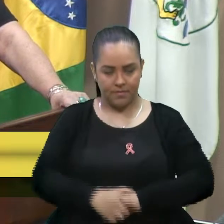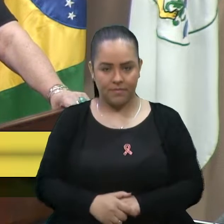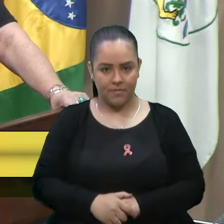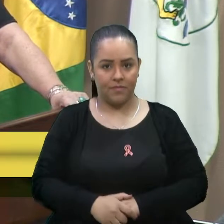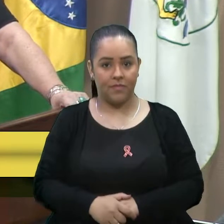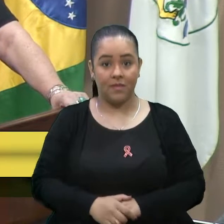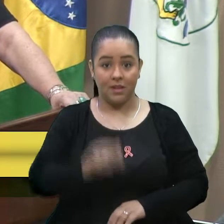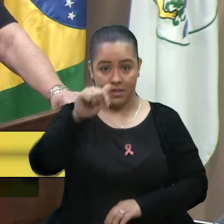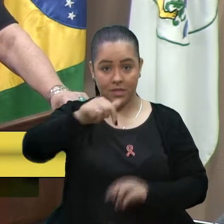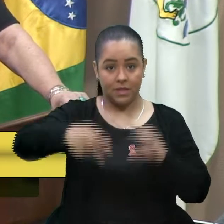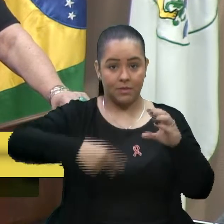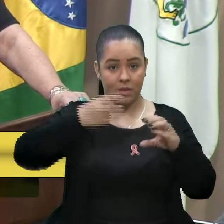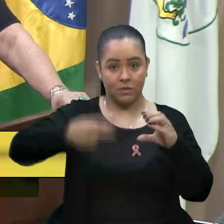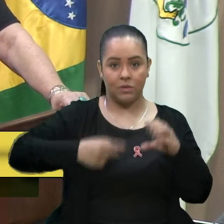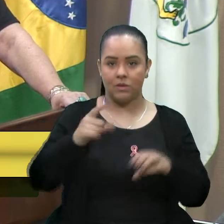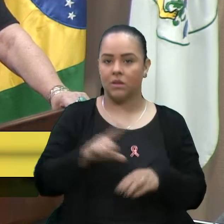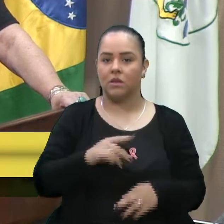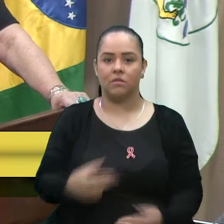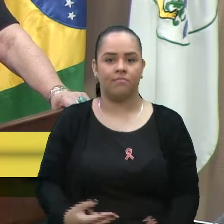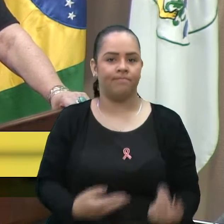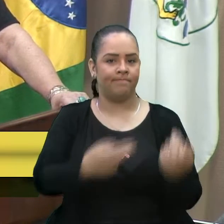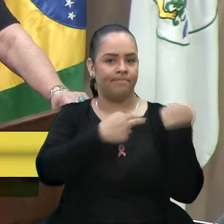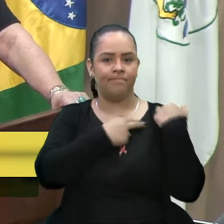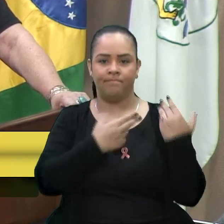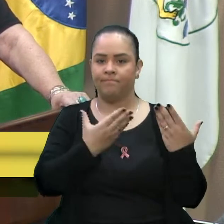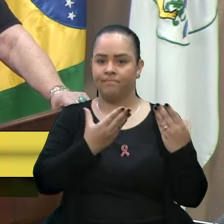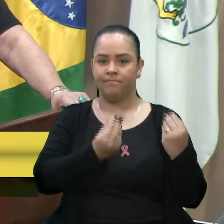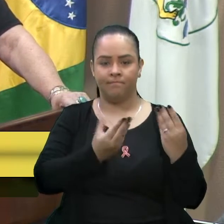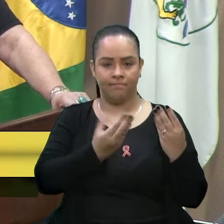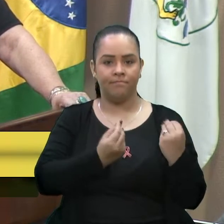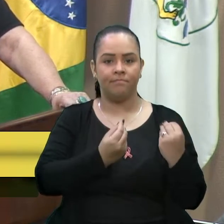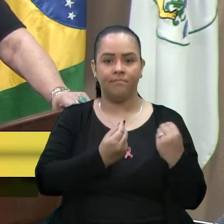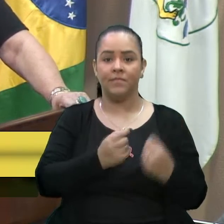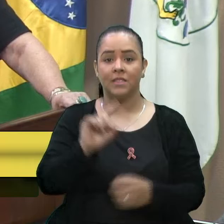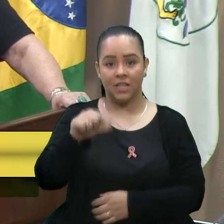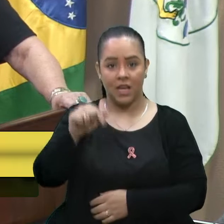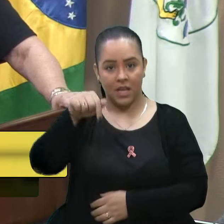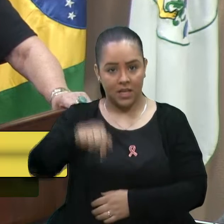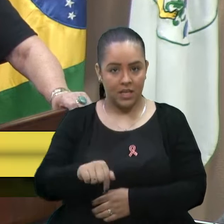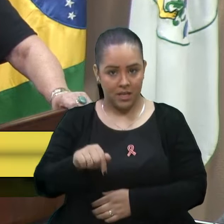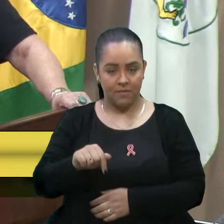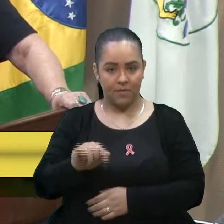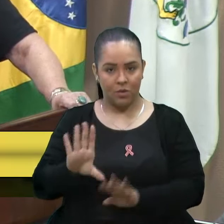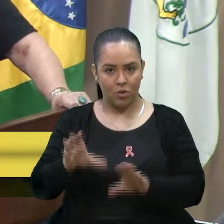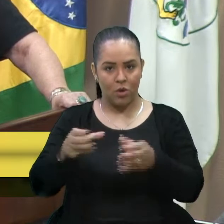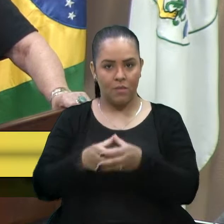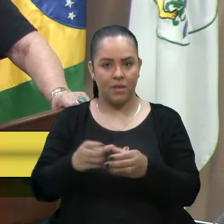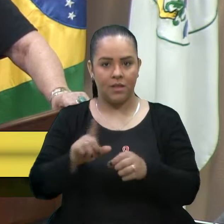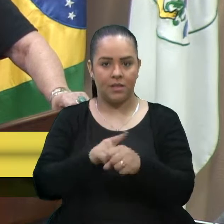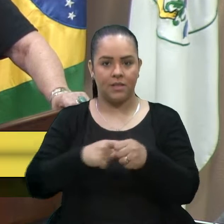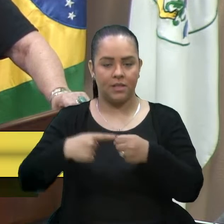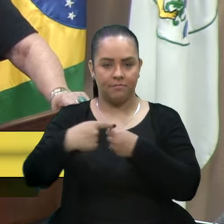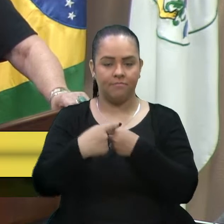E essa casa tem muita responsabilidade. E é na mão dessa casa que o conjunto da cidade